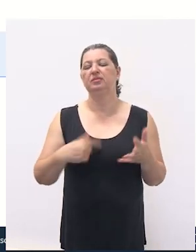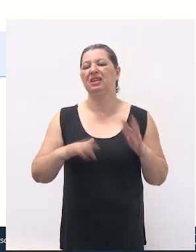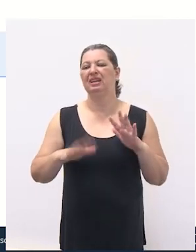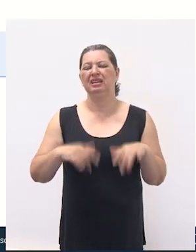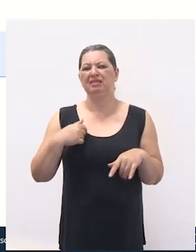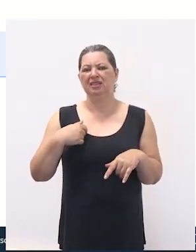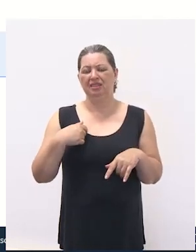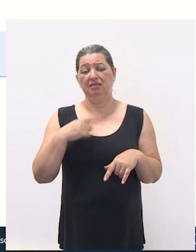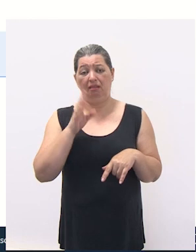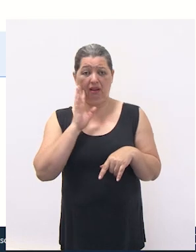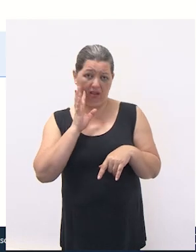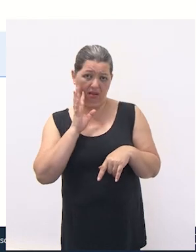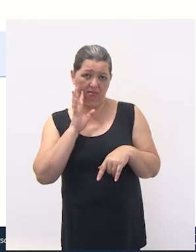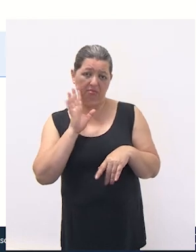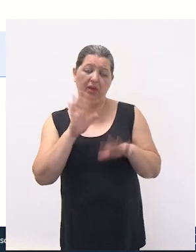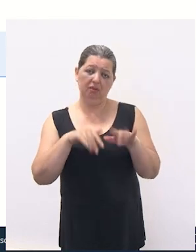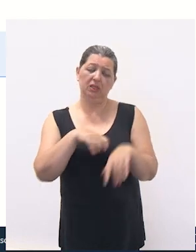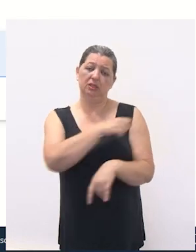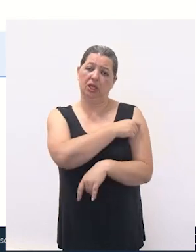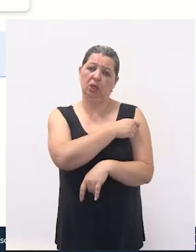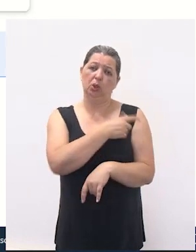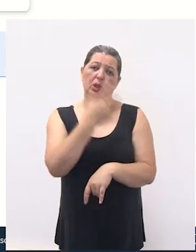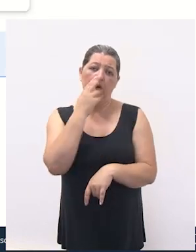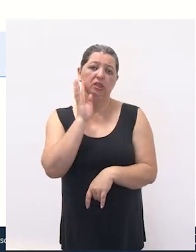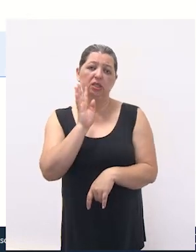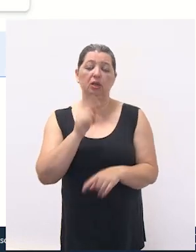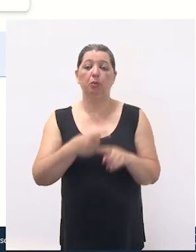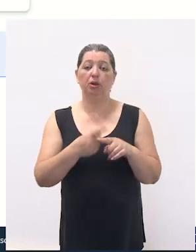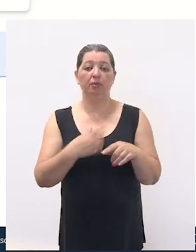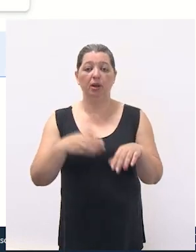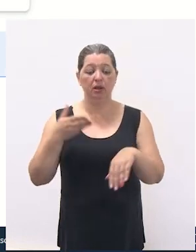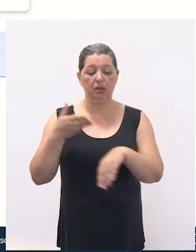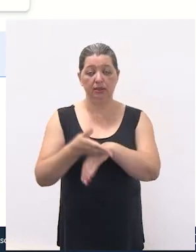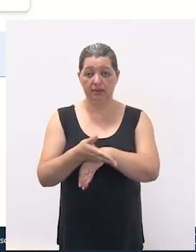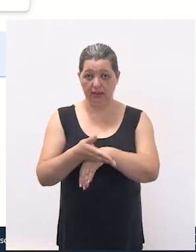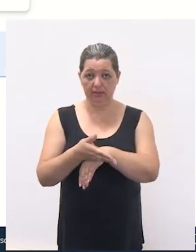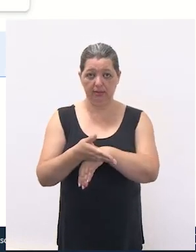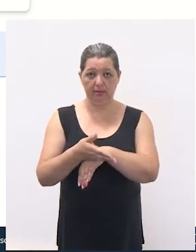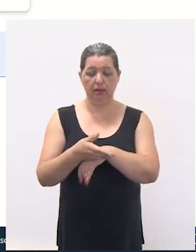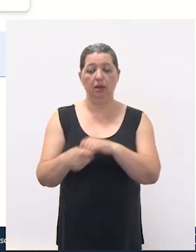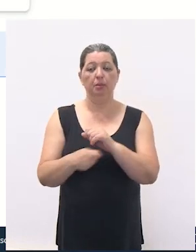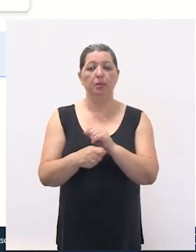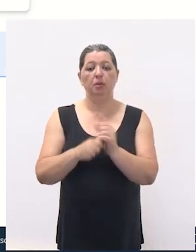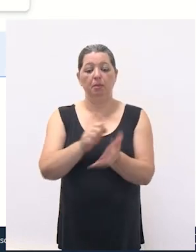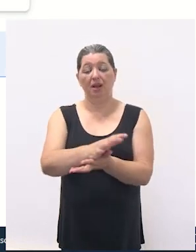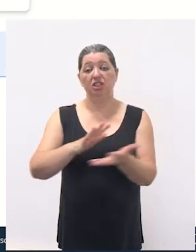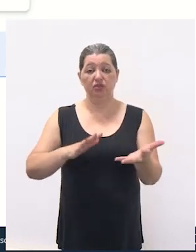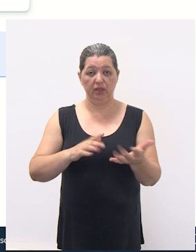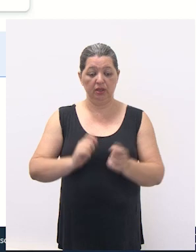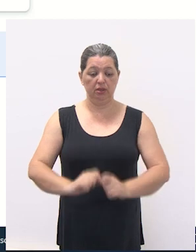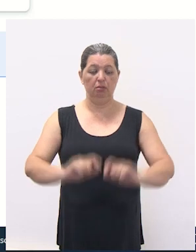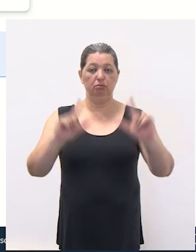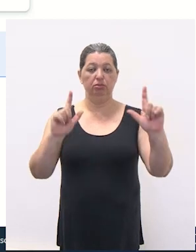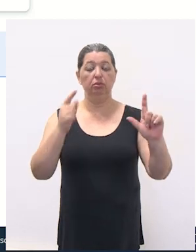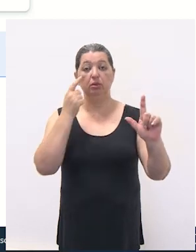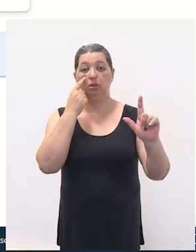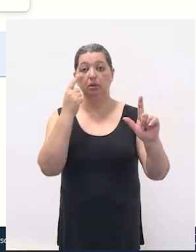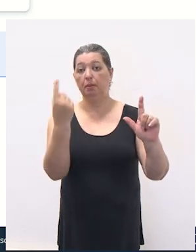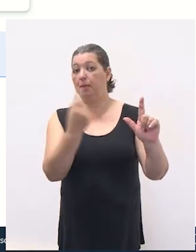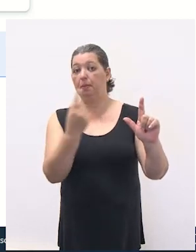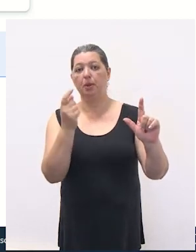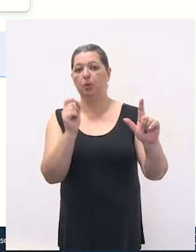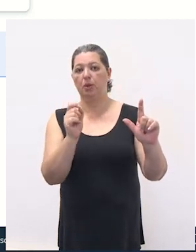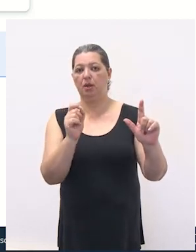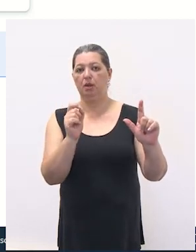faz sentido? Para o nosso aluno faz, porque aí quando ele entra na parte de atividades, o que ele vai ver primeiro é o que